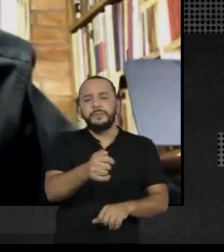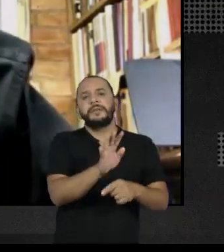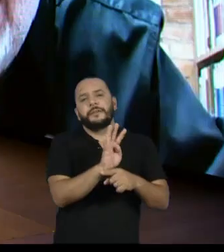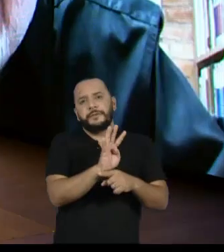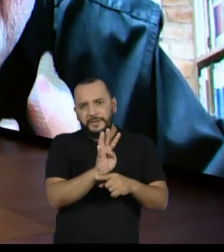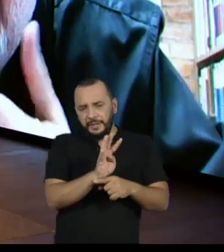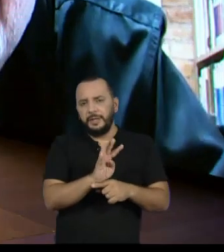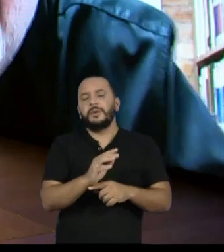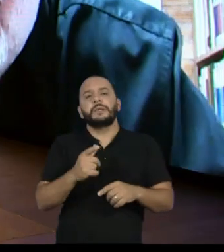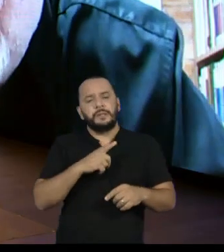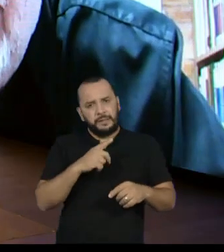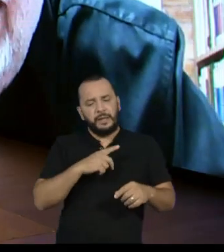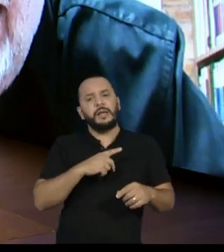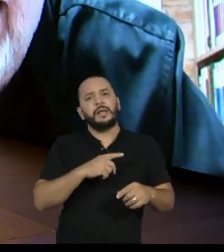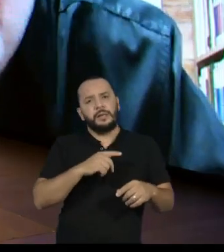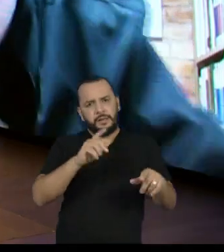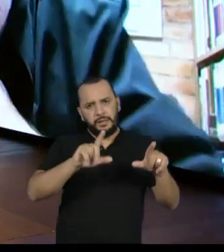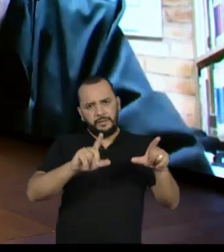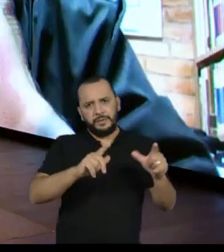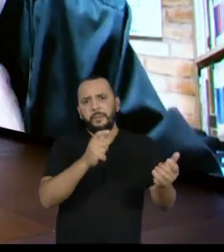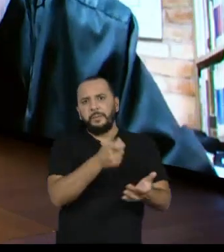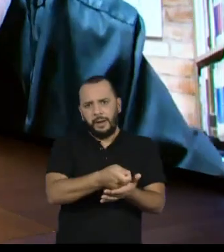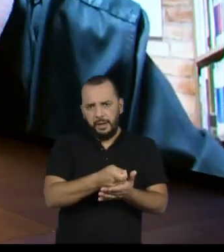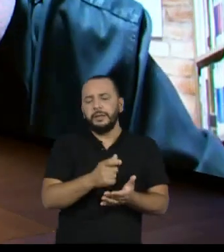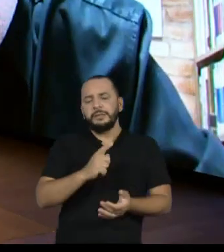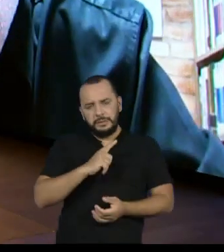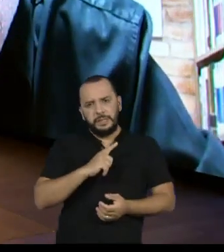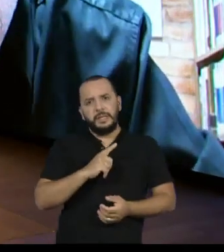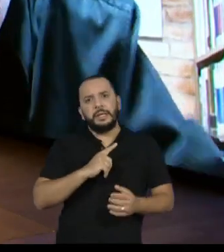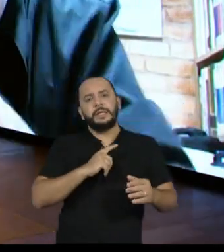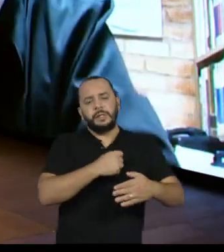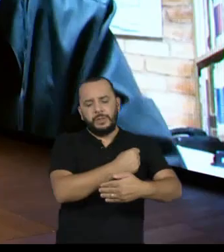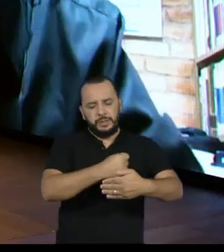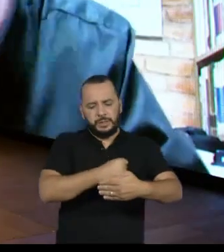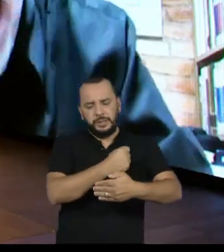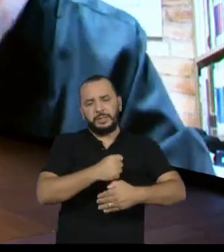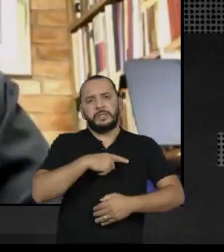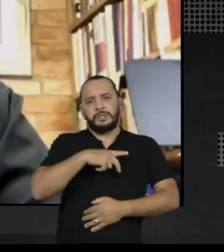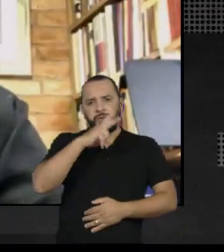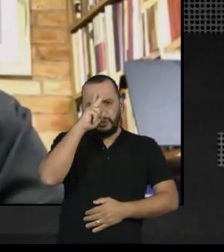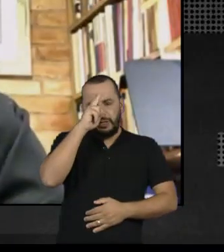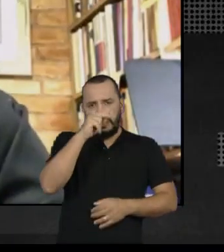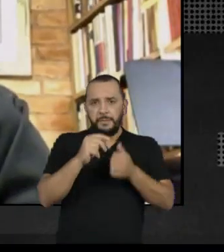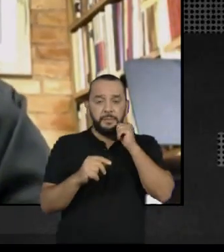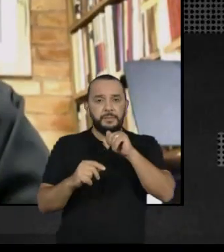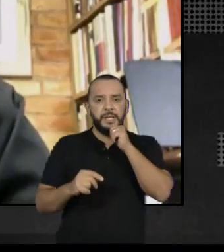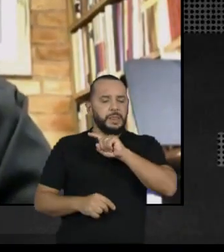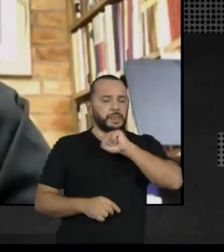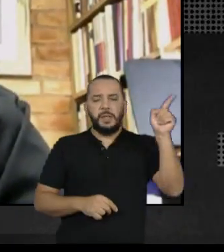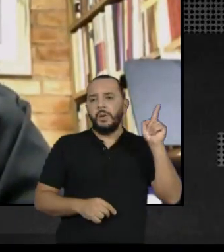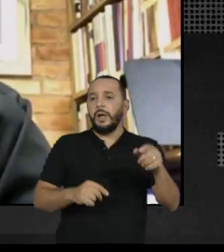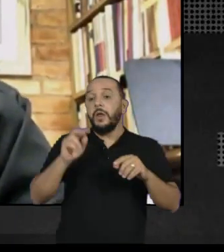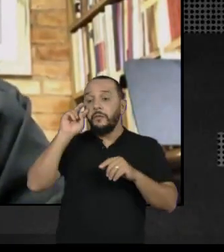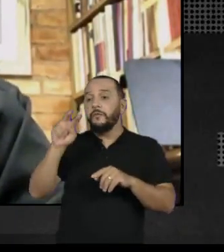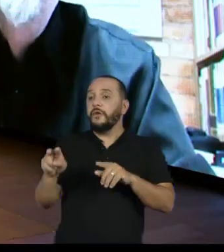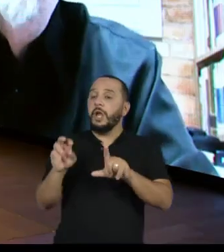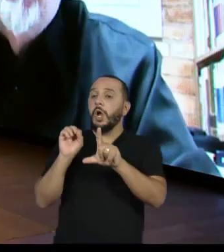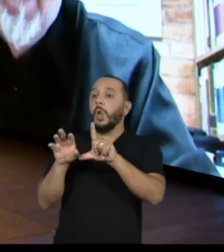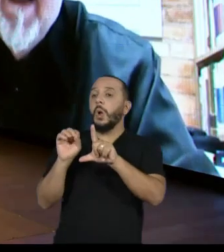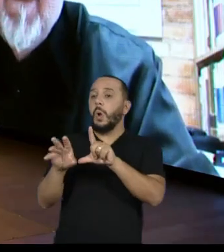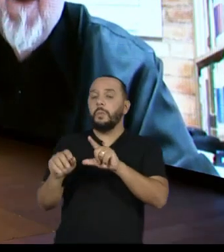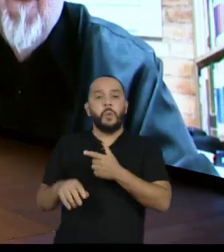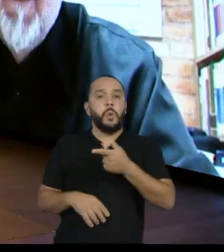cabo, a minha mãe ficava na TV Globo reclamando da programação da TV Globo e eu falava, mãe, você tem TV a cabo, você pode me